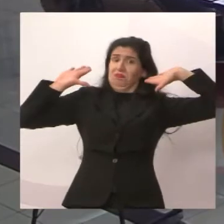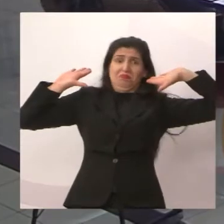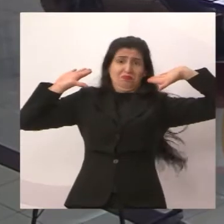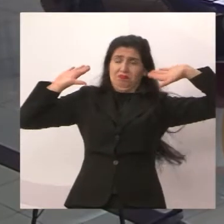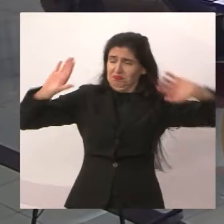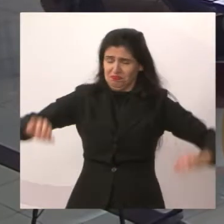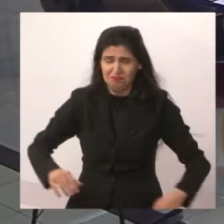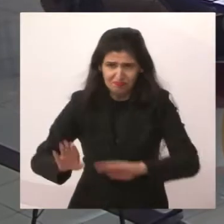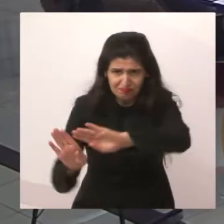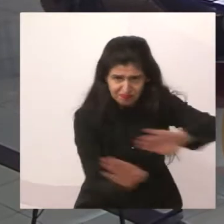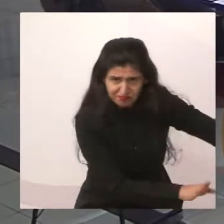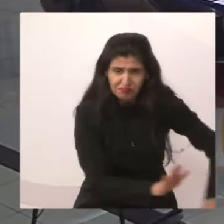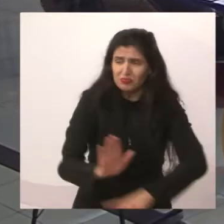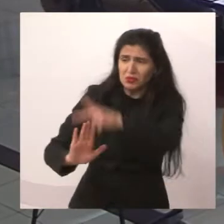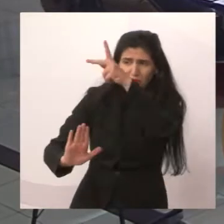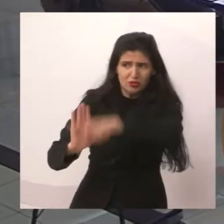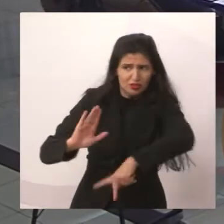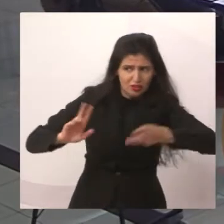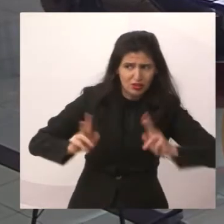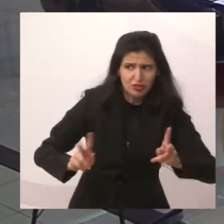O processo continua em discussão.